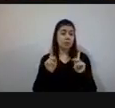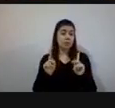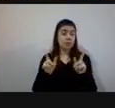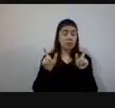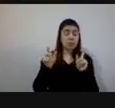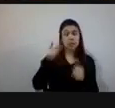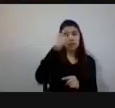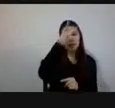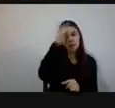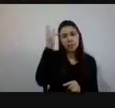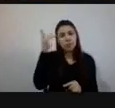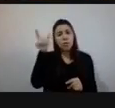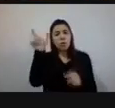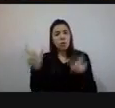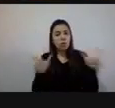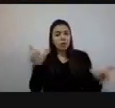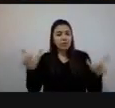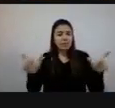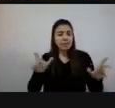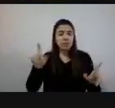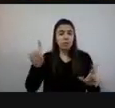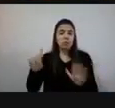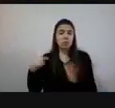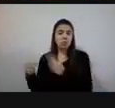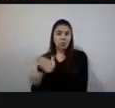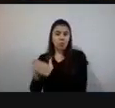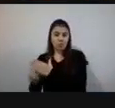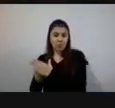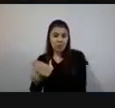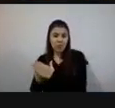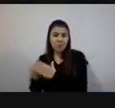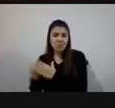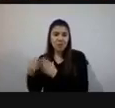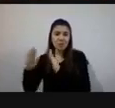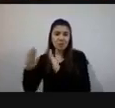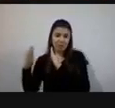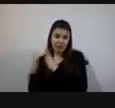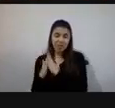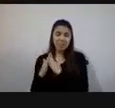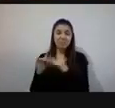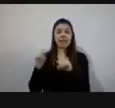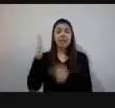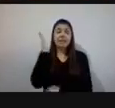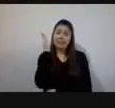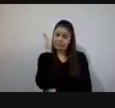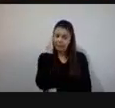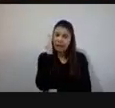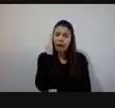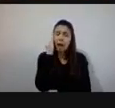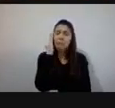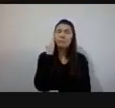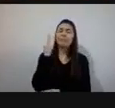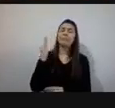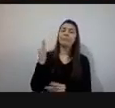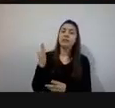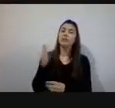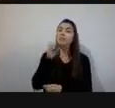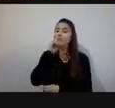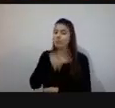sabendo que muitos abusos ocorrem dentro de casa, Como que a